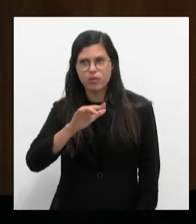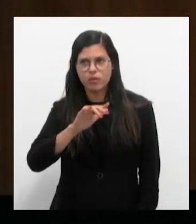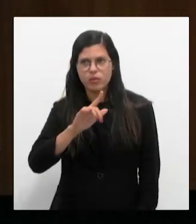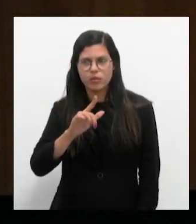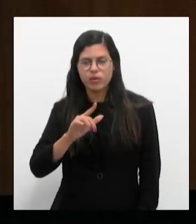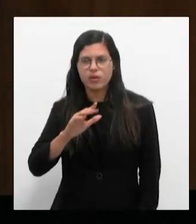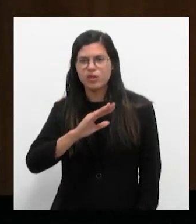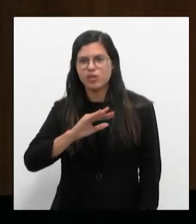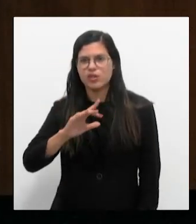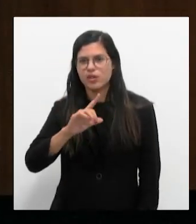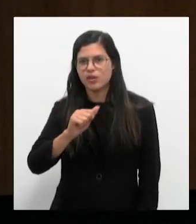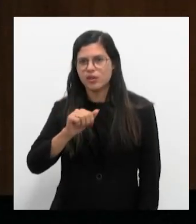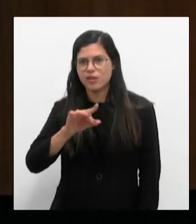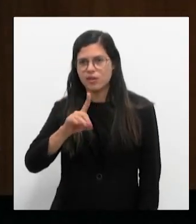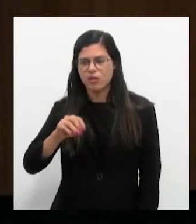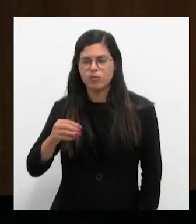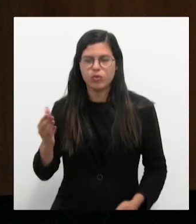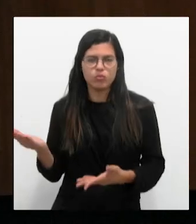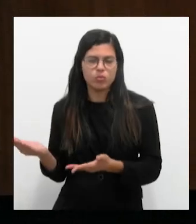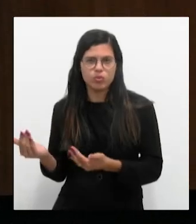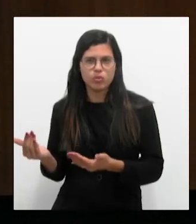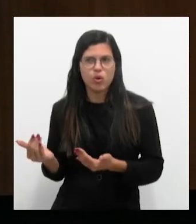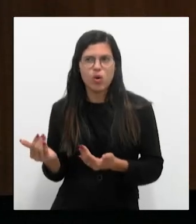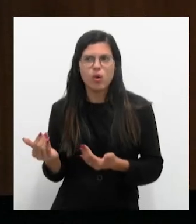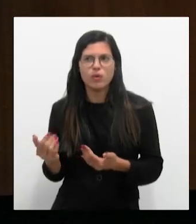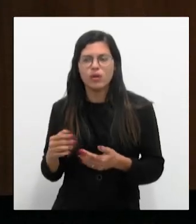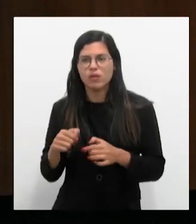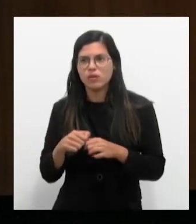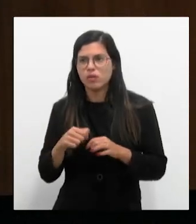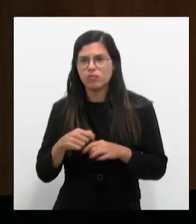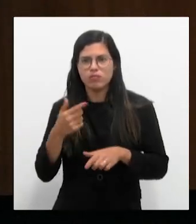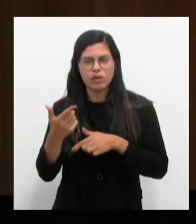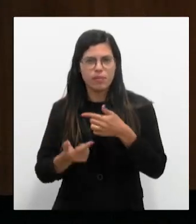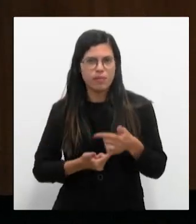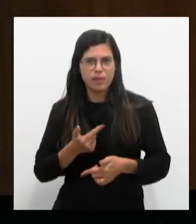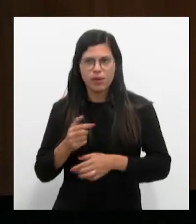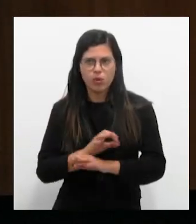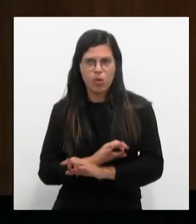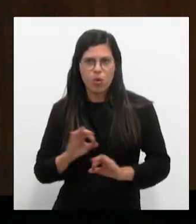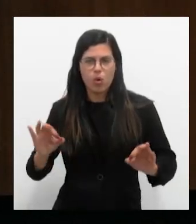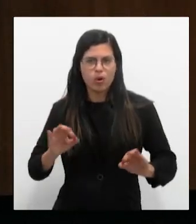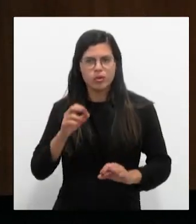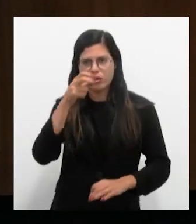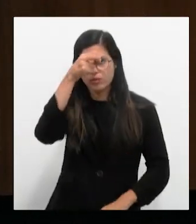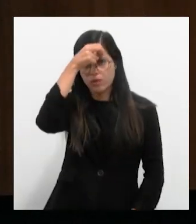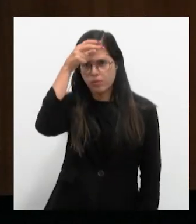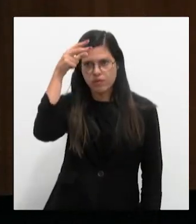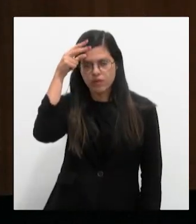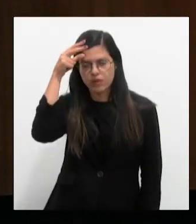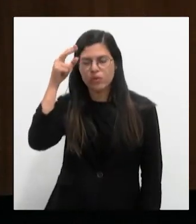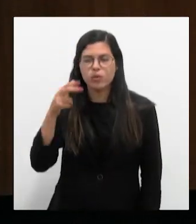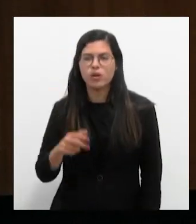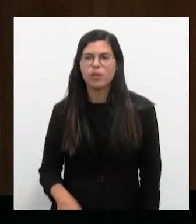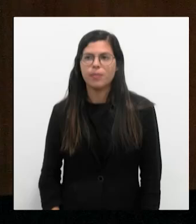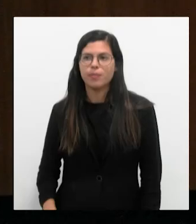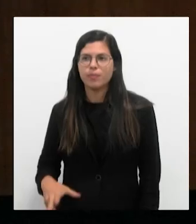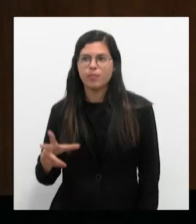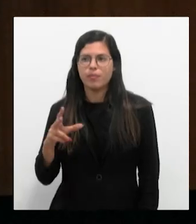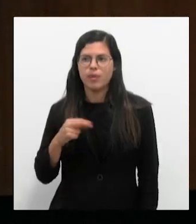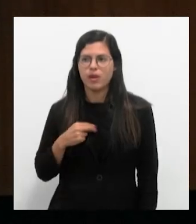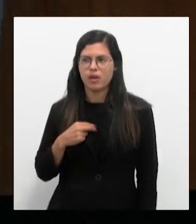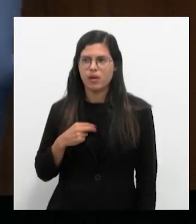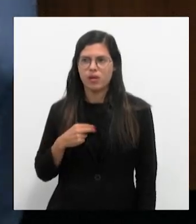a gente aqui como deputado, está fazendo um belíssimo trabalho na Prefeitura de Mangaratiba, merece